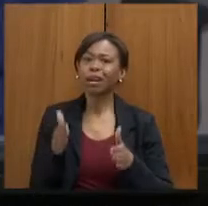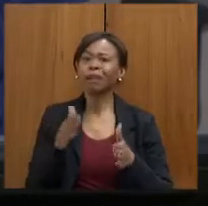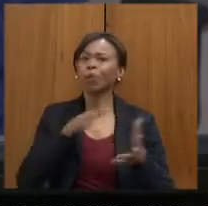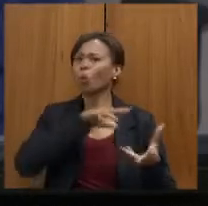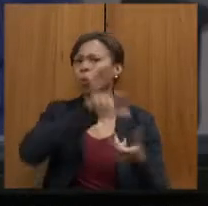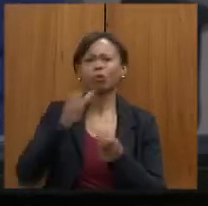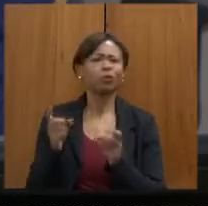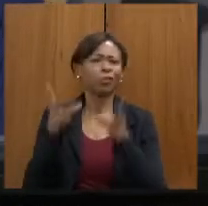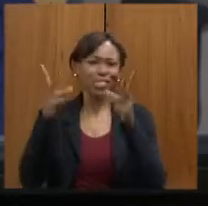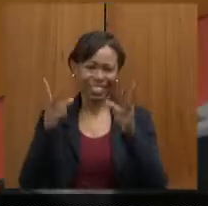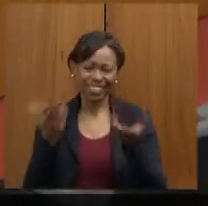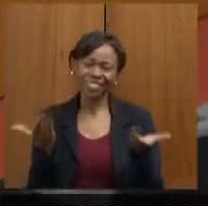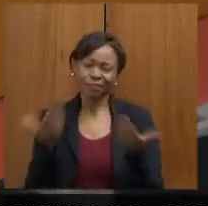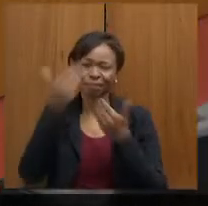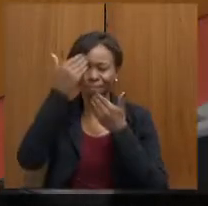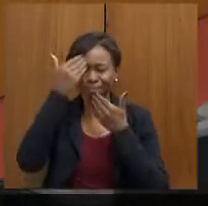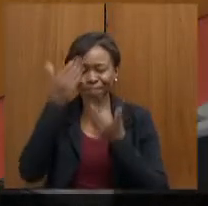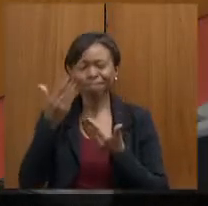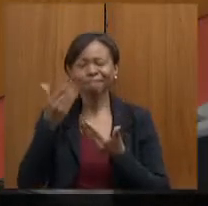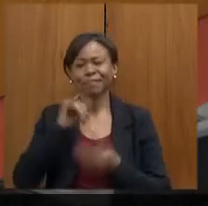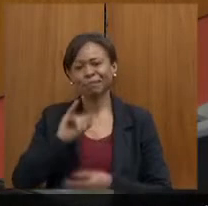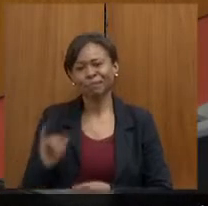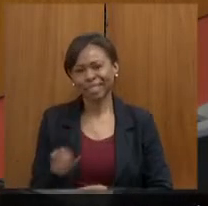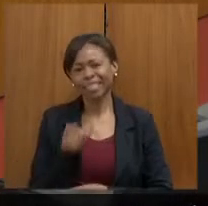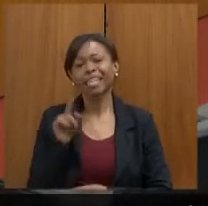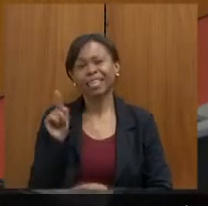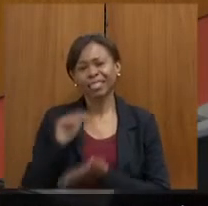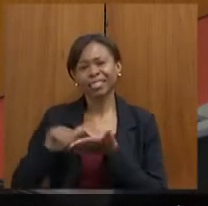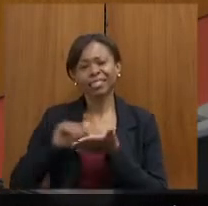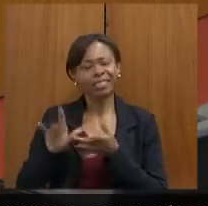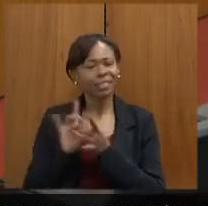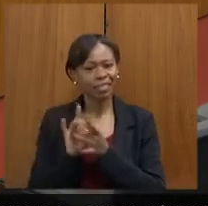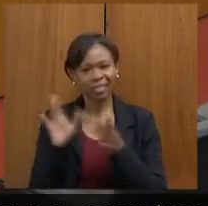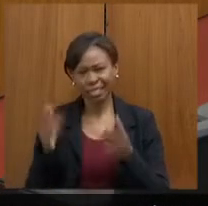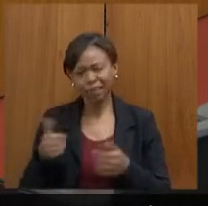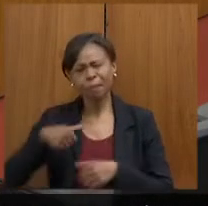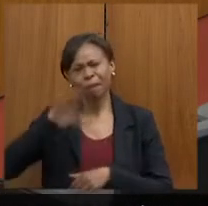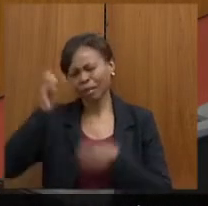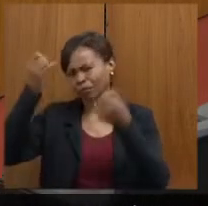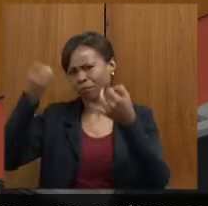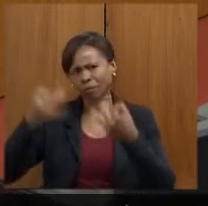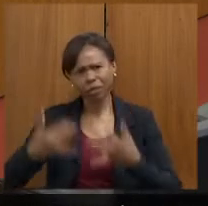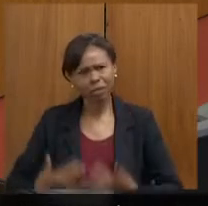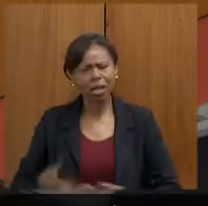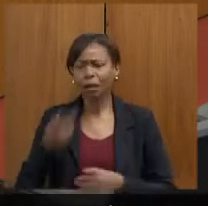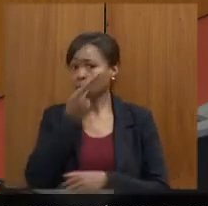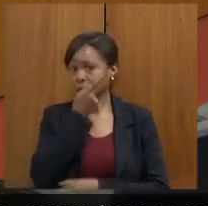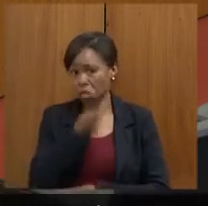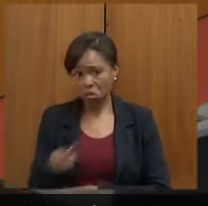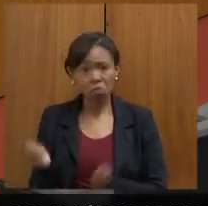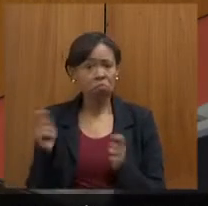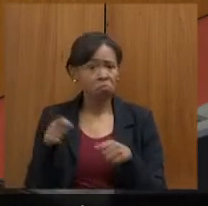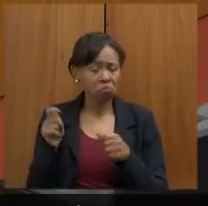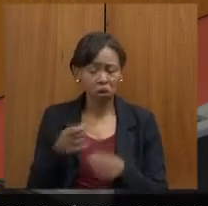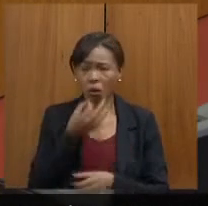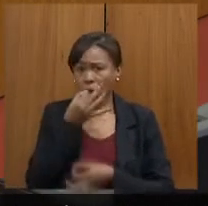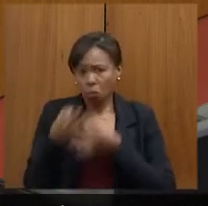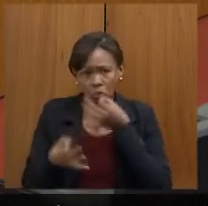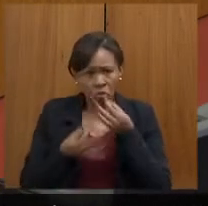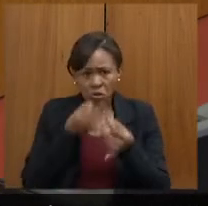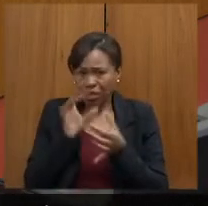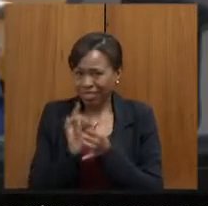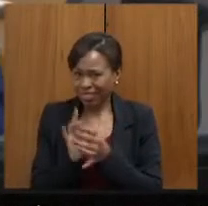agradeço a oportunidade pastor e toma disposição lá na secretaria para mais esclarecimentos para uma visita para sugestões